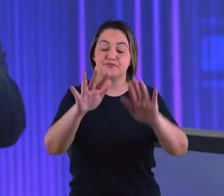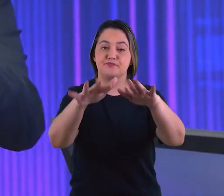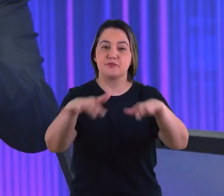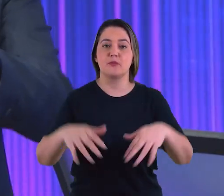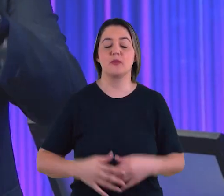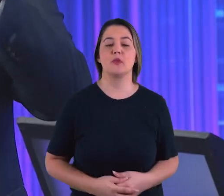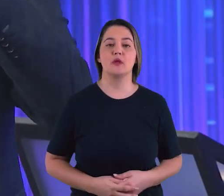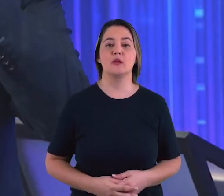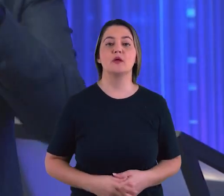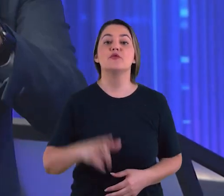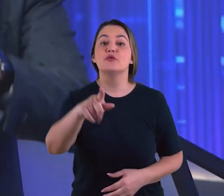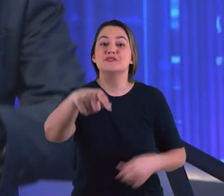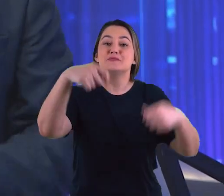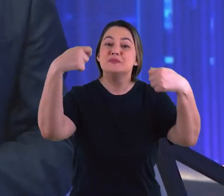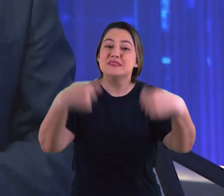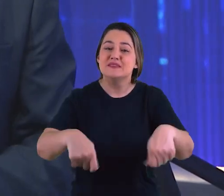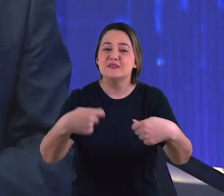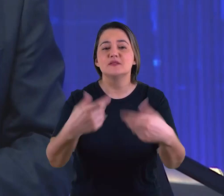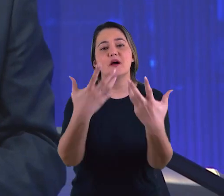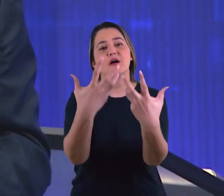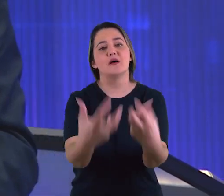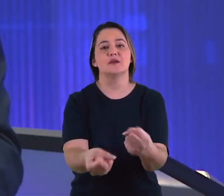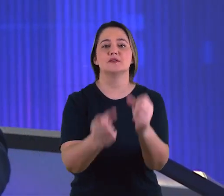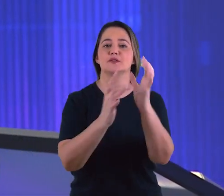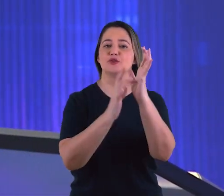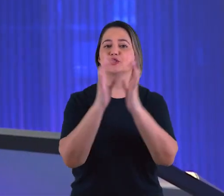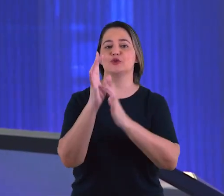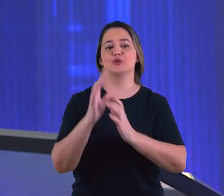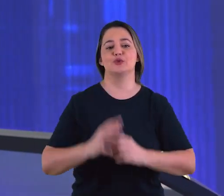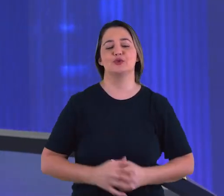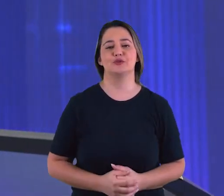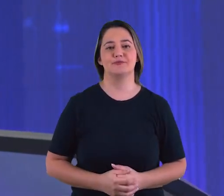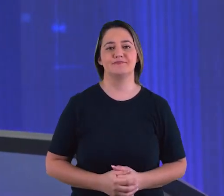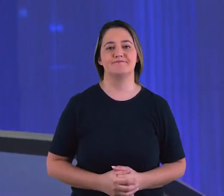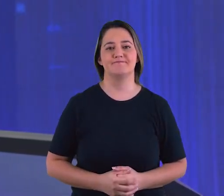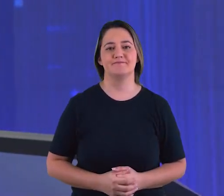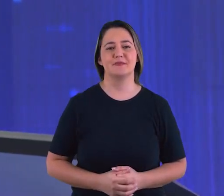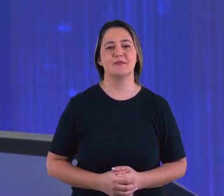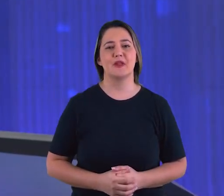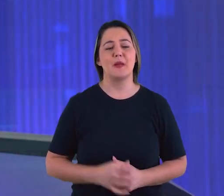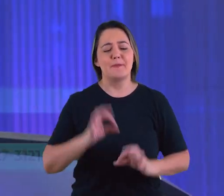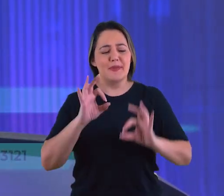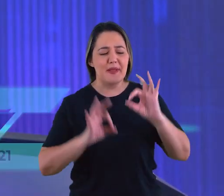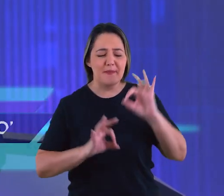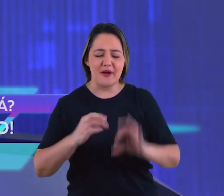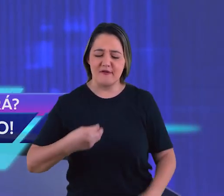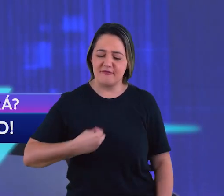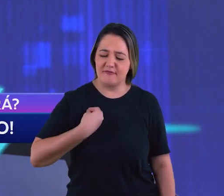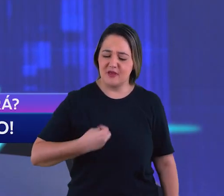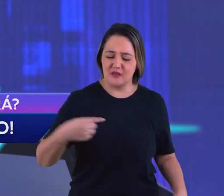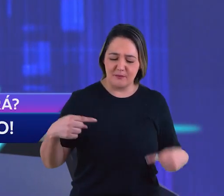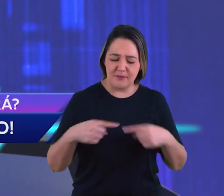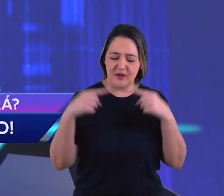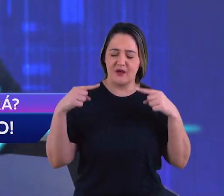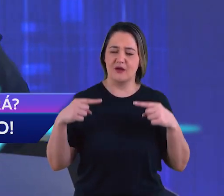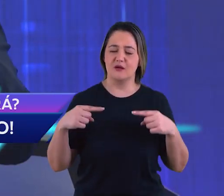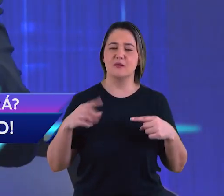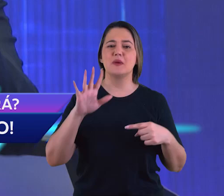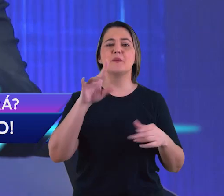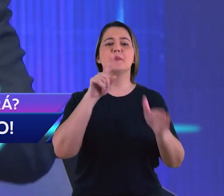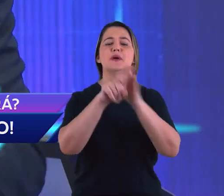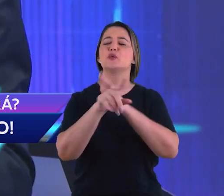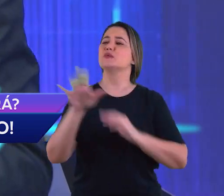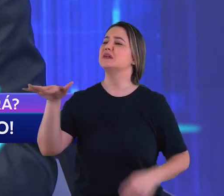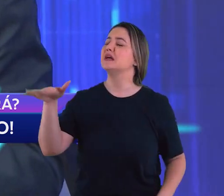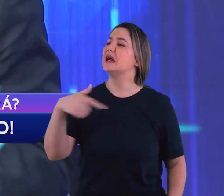Você precisa aceitar Jesus e preparar-se para a volta dele. Aí você me pergunta assim: pastor, o que